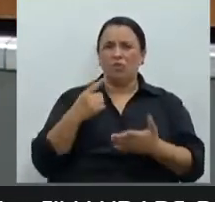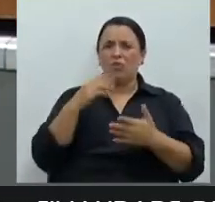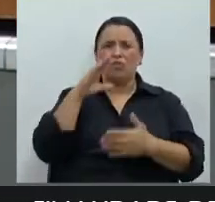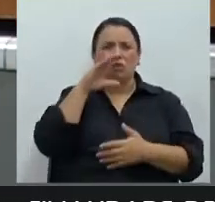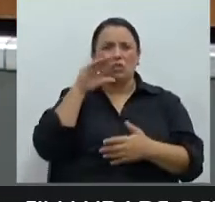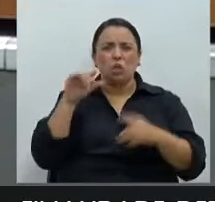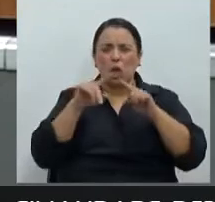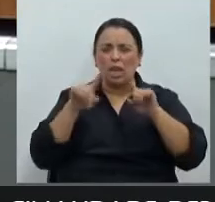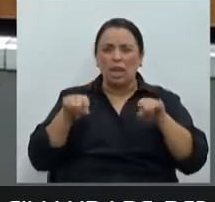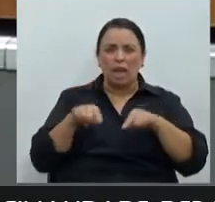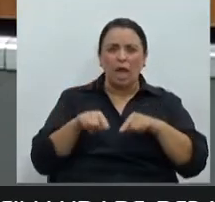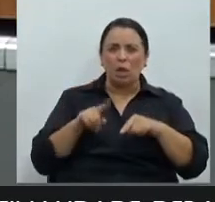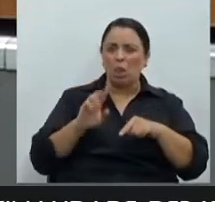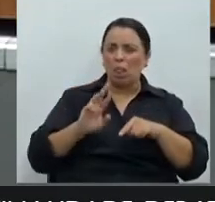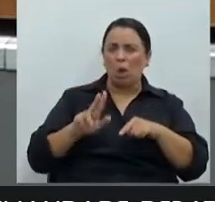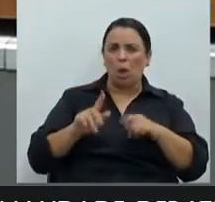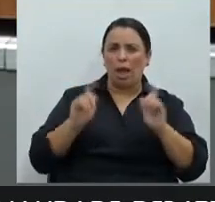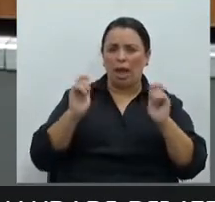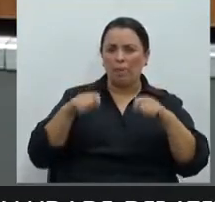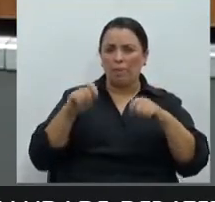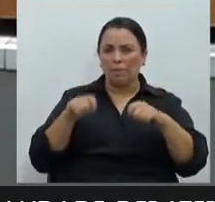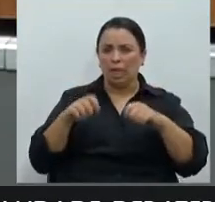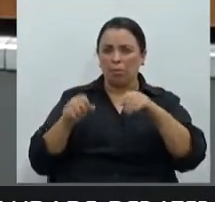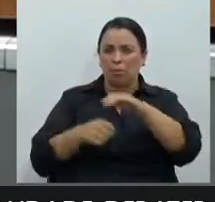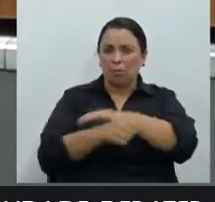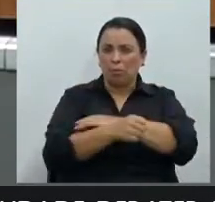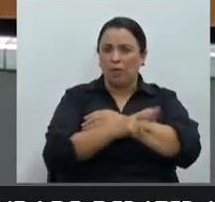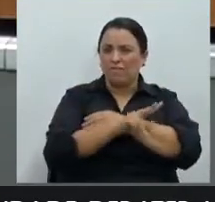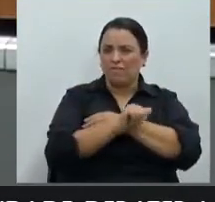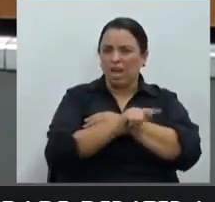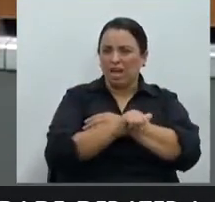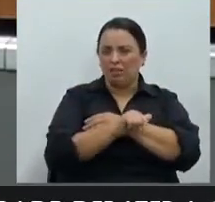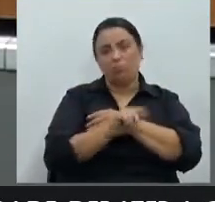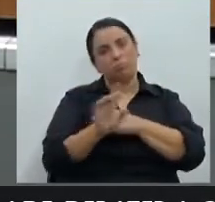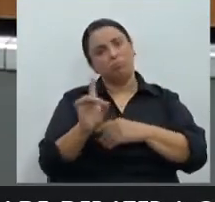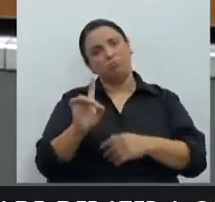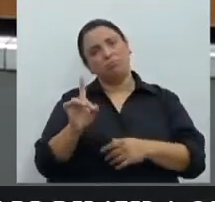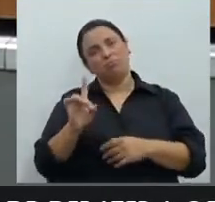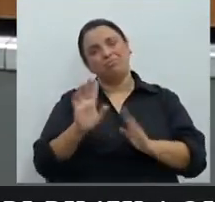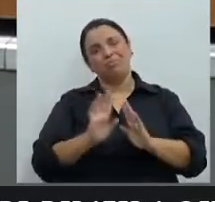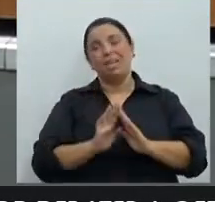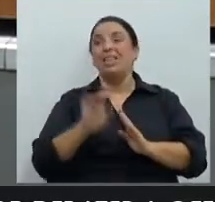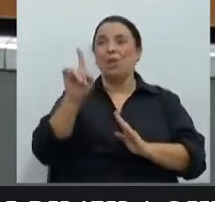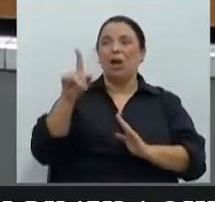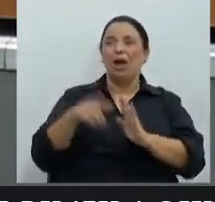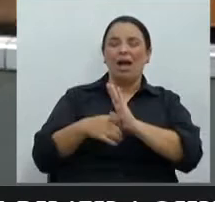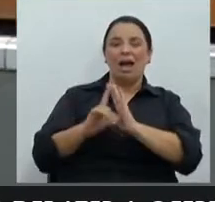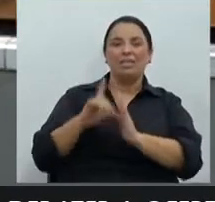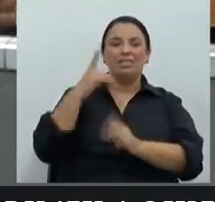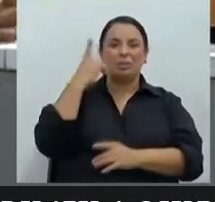para ocupar as vagas. Então, quando o deputado mostrou ali que a Forno de Minas está